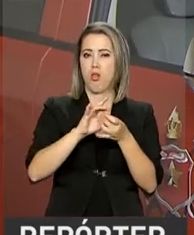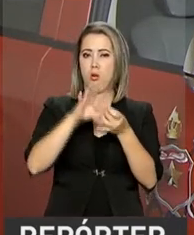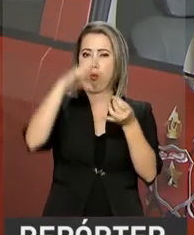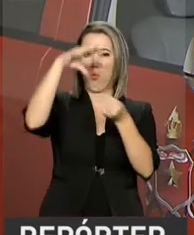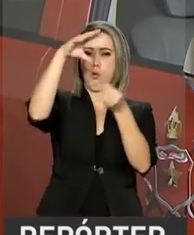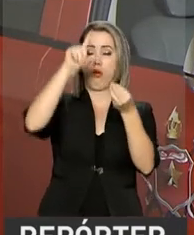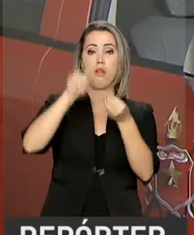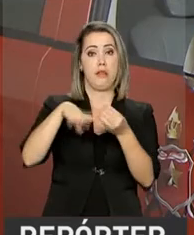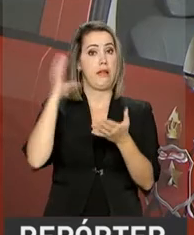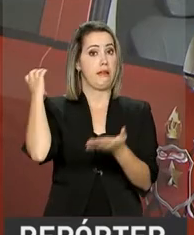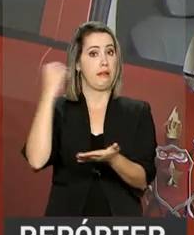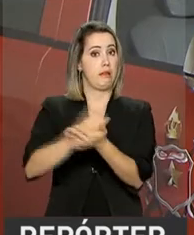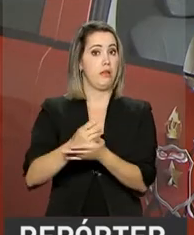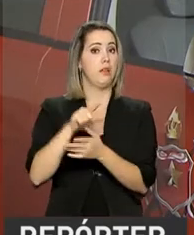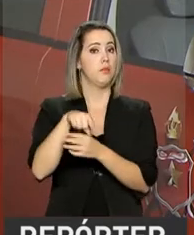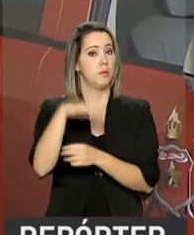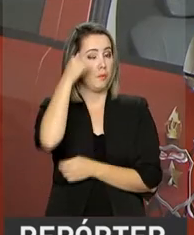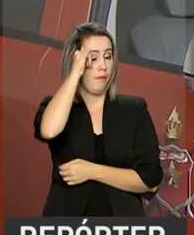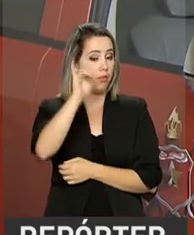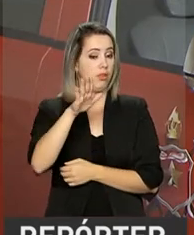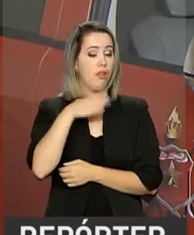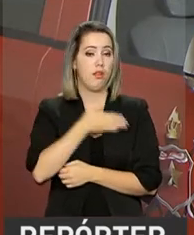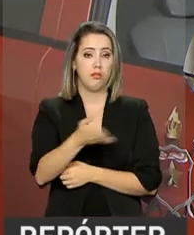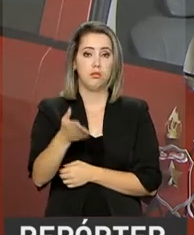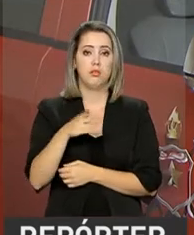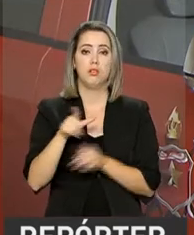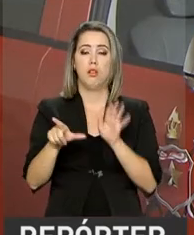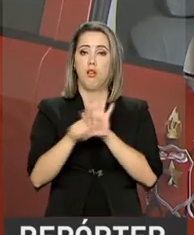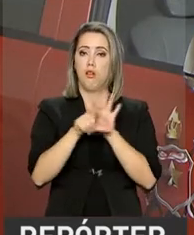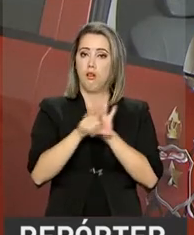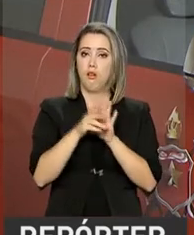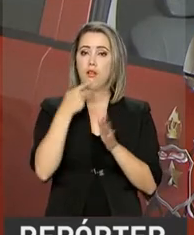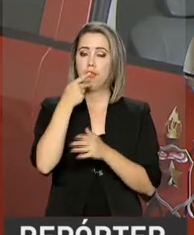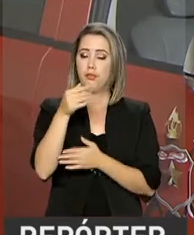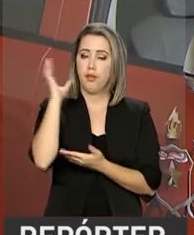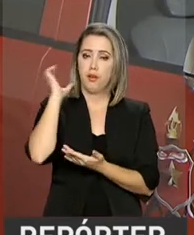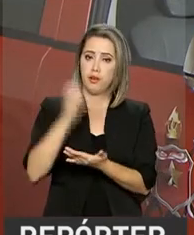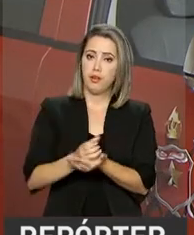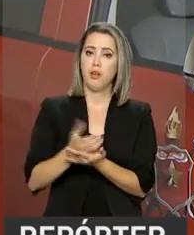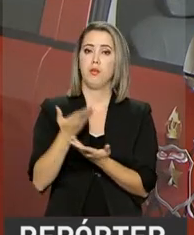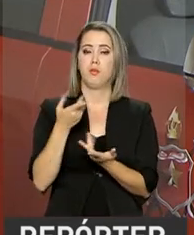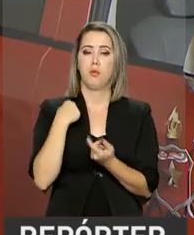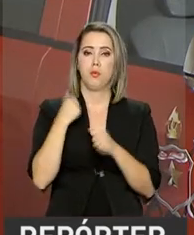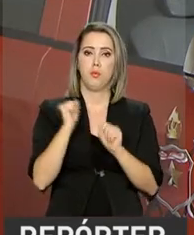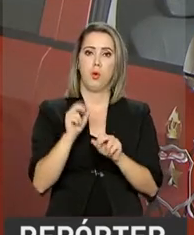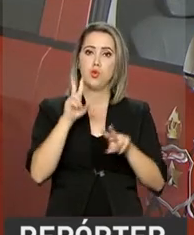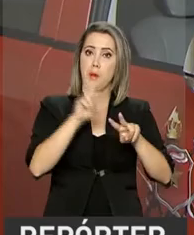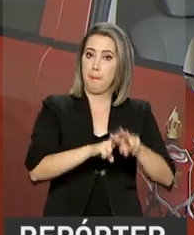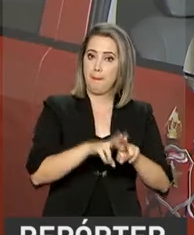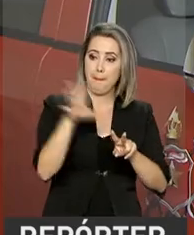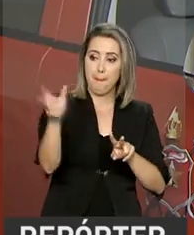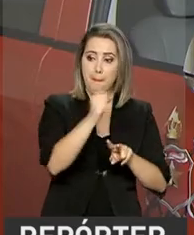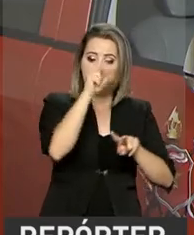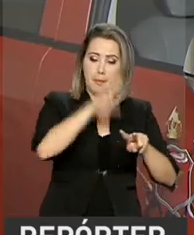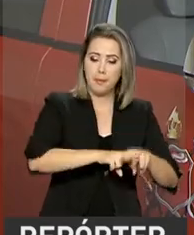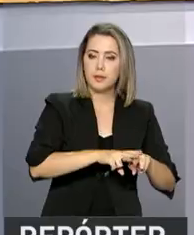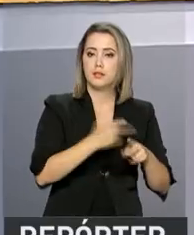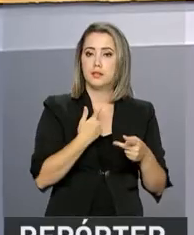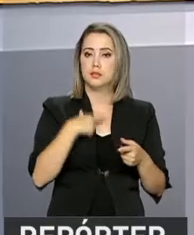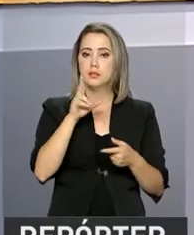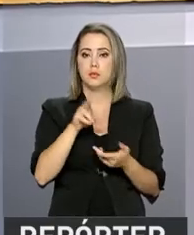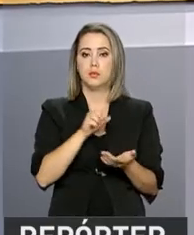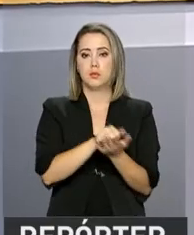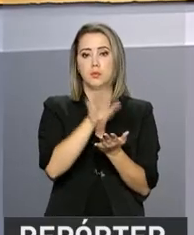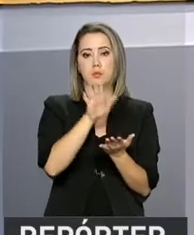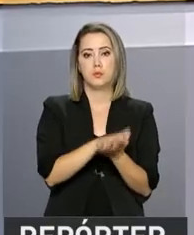Crimes Ambientais, então a 9.605. Seu artigo 42 prevê isso como crime, podendo ter detenção e multa,